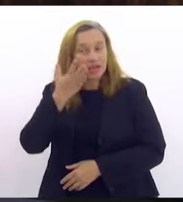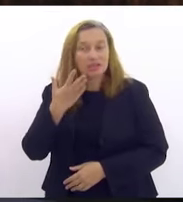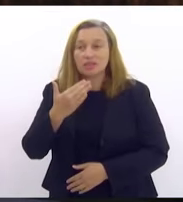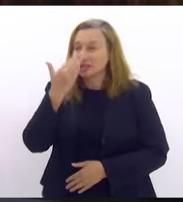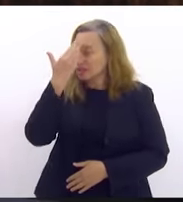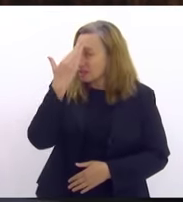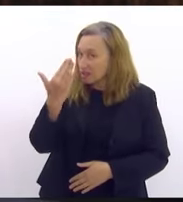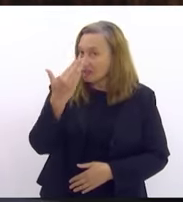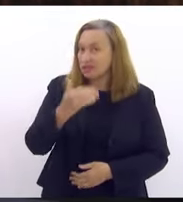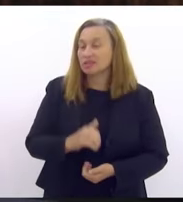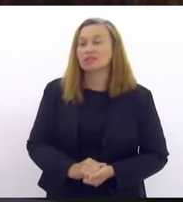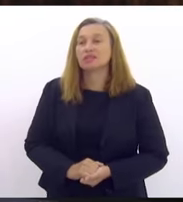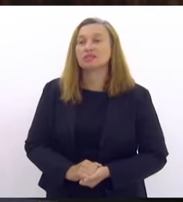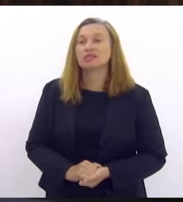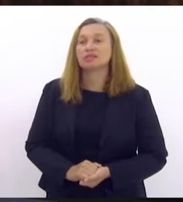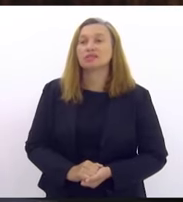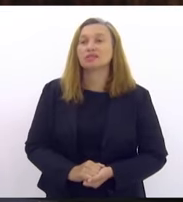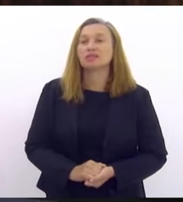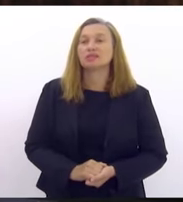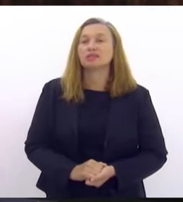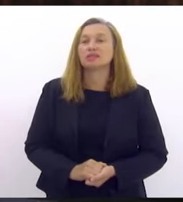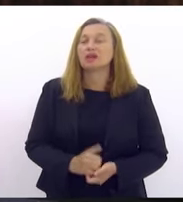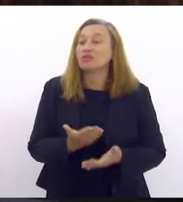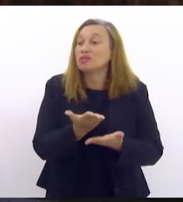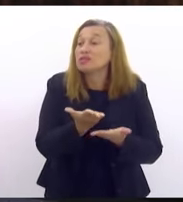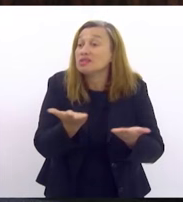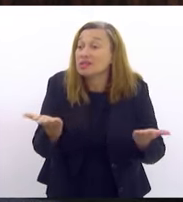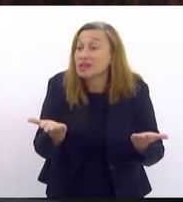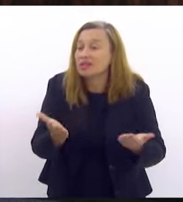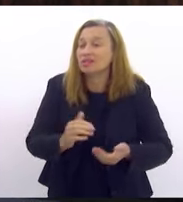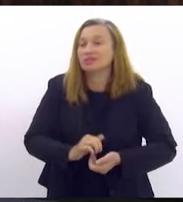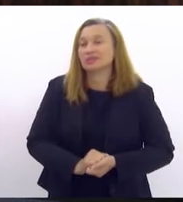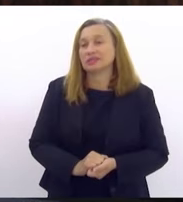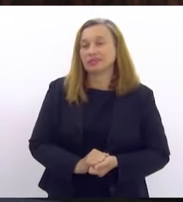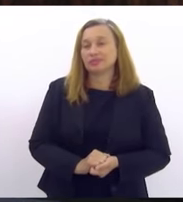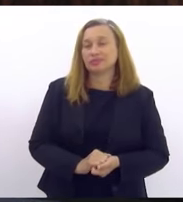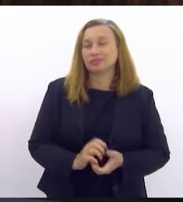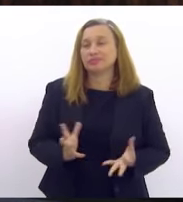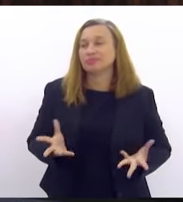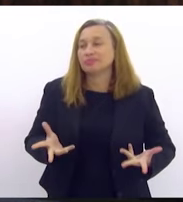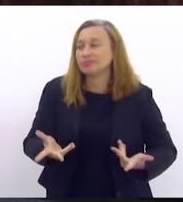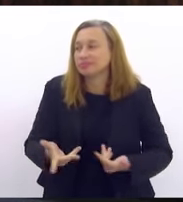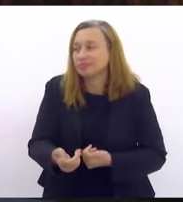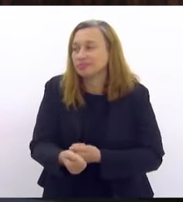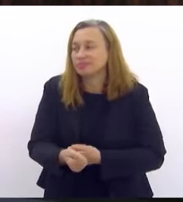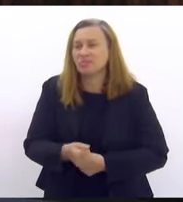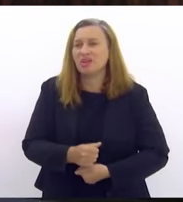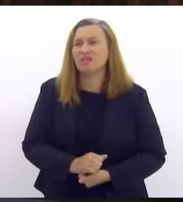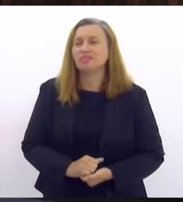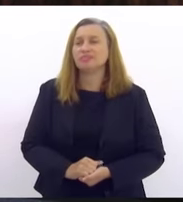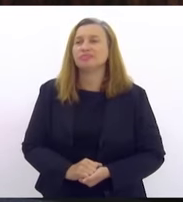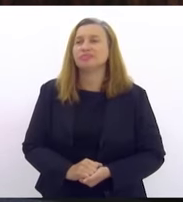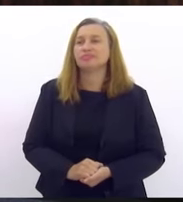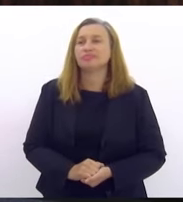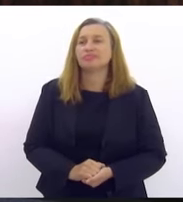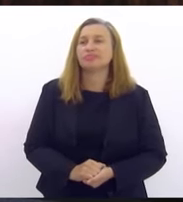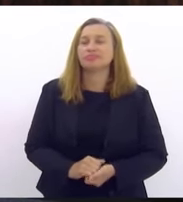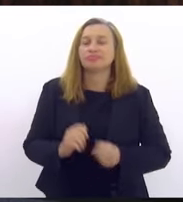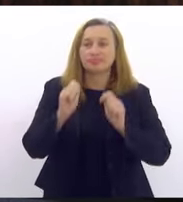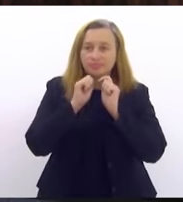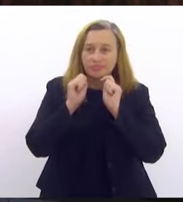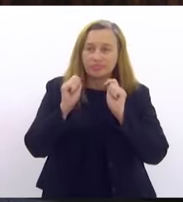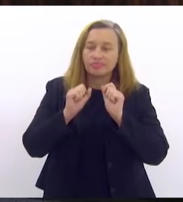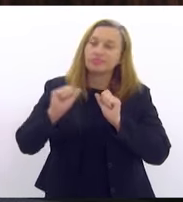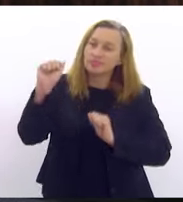agradecer esse público maravilhoso né que temos aqui representantes de de Associação de